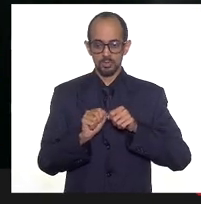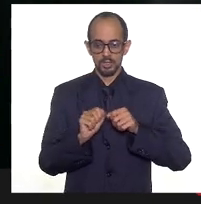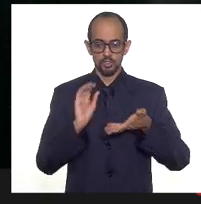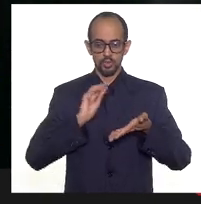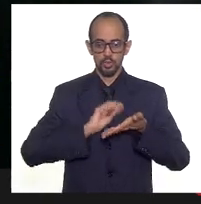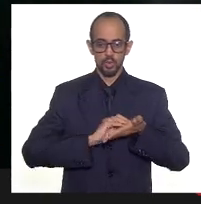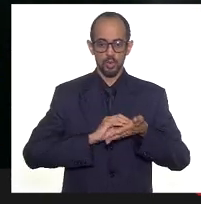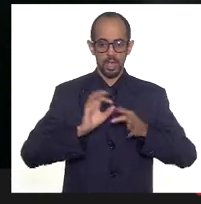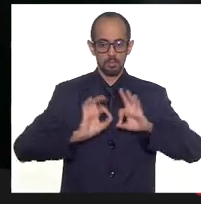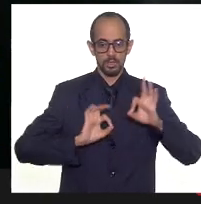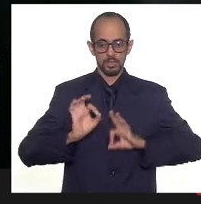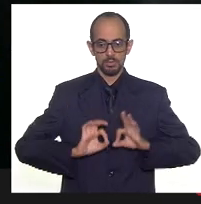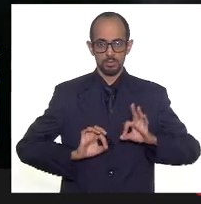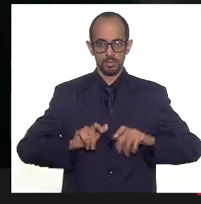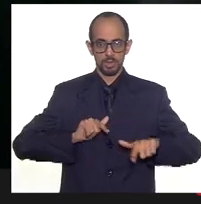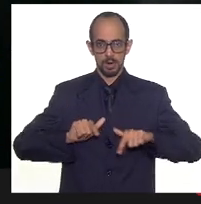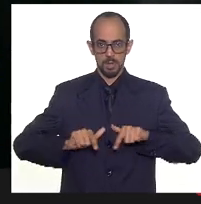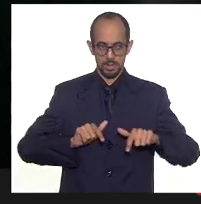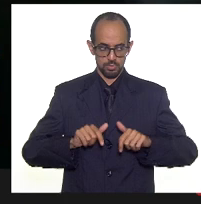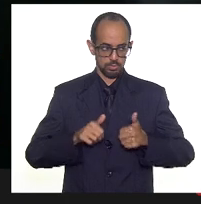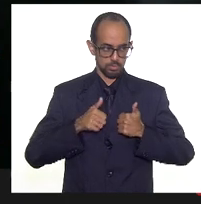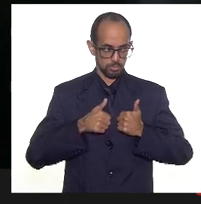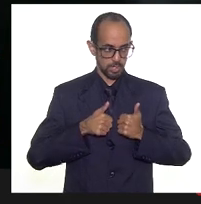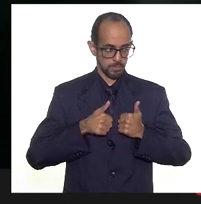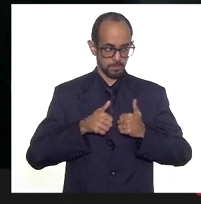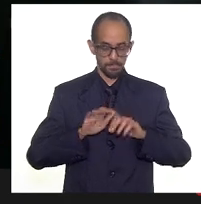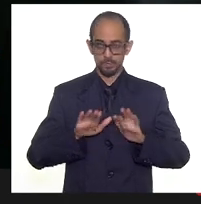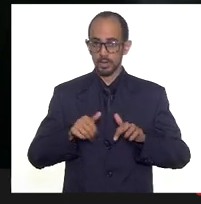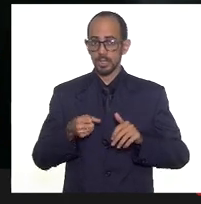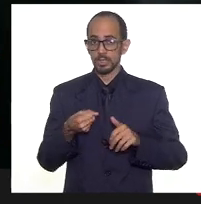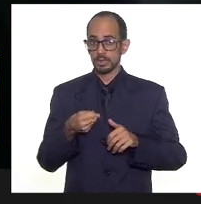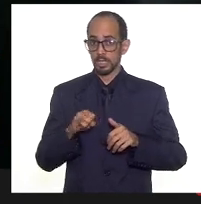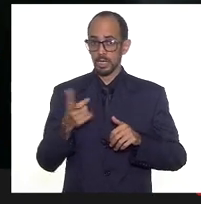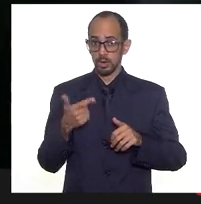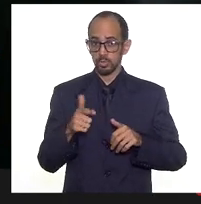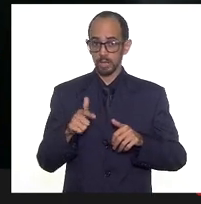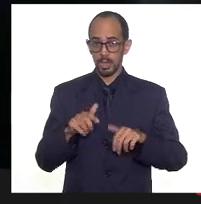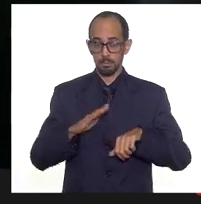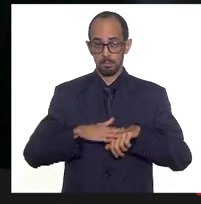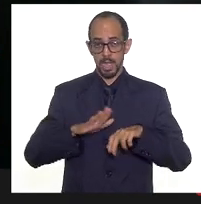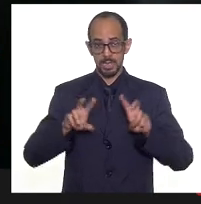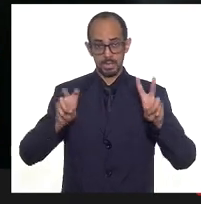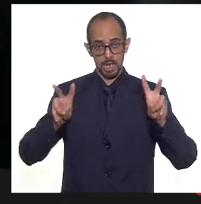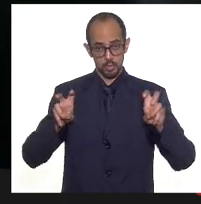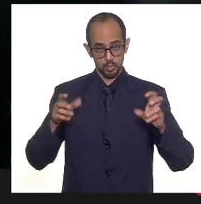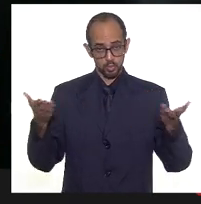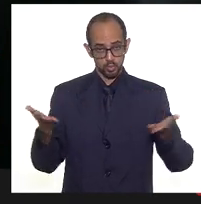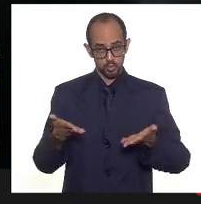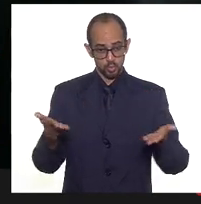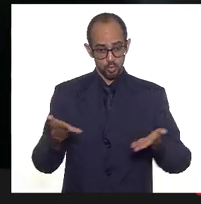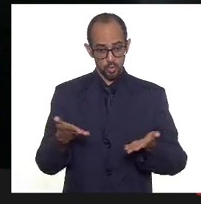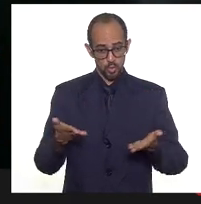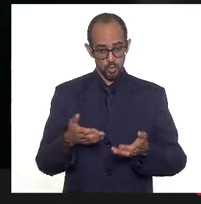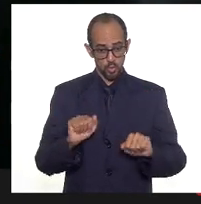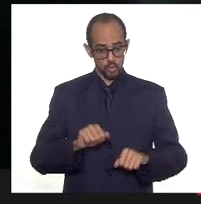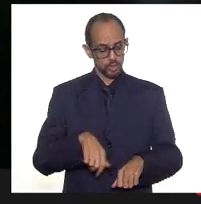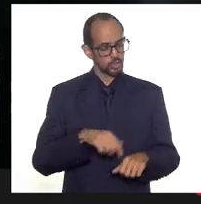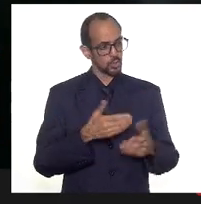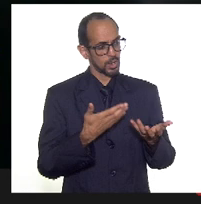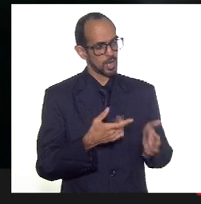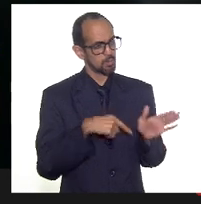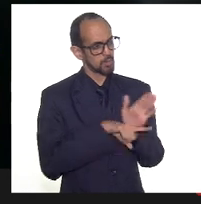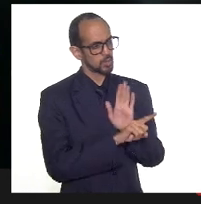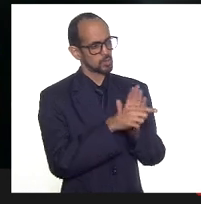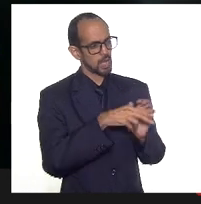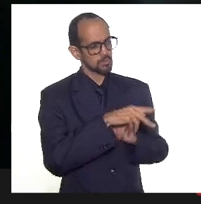trabalho, tá bom? Então, nada mais havendo a tratar, indago se as senhoras professoras desejam fazer